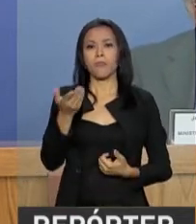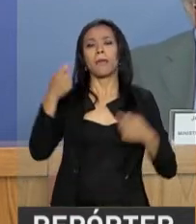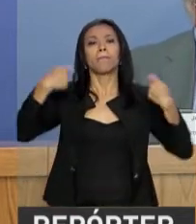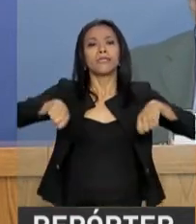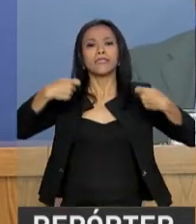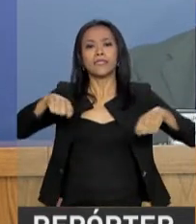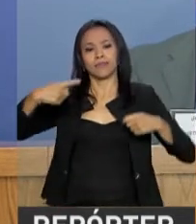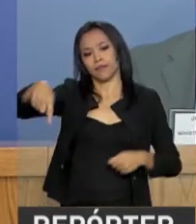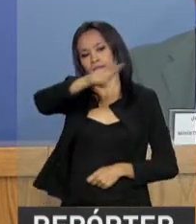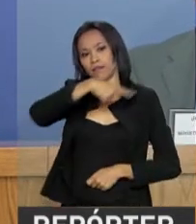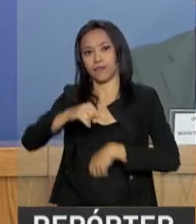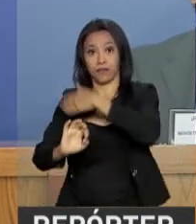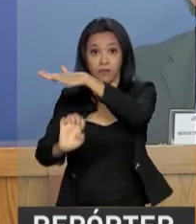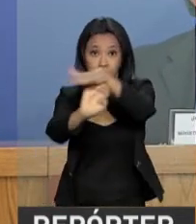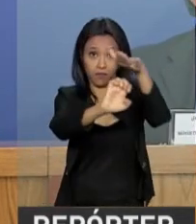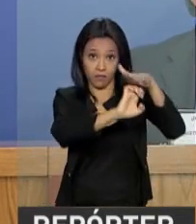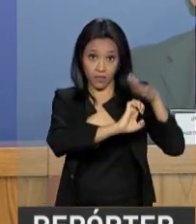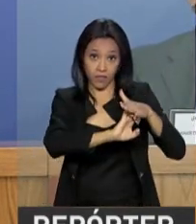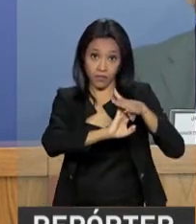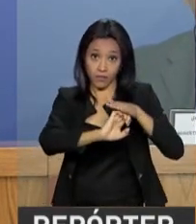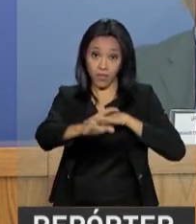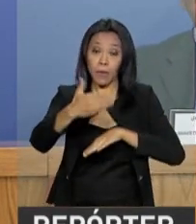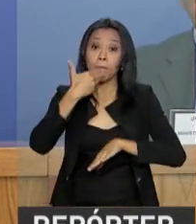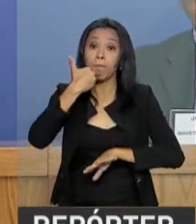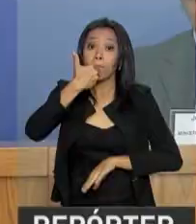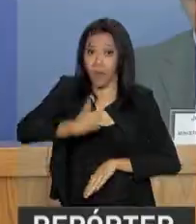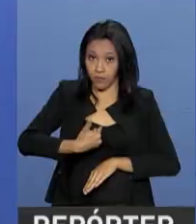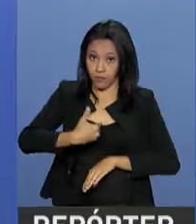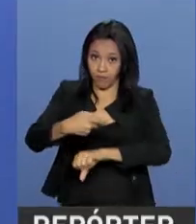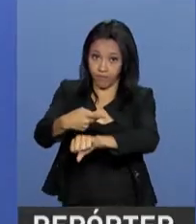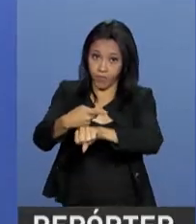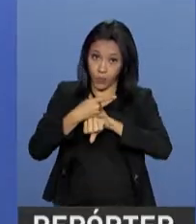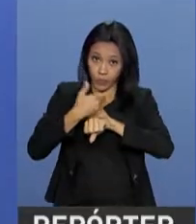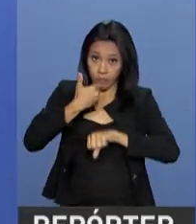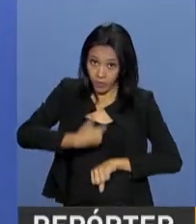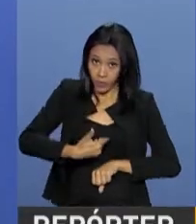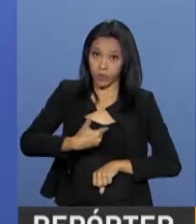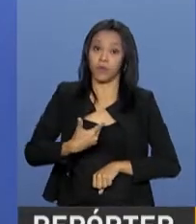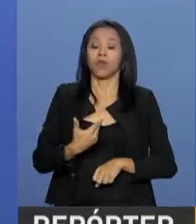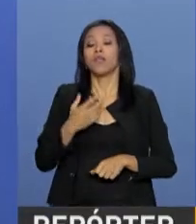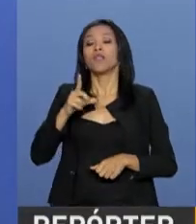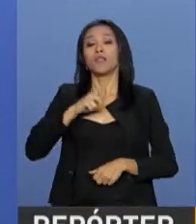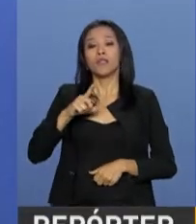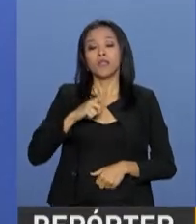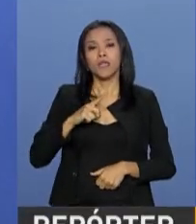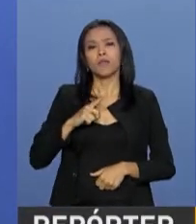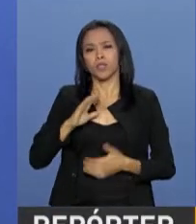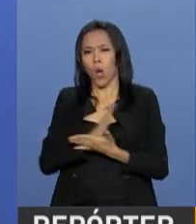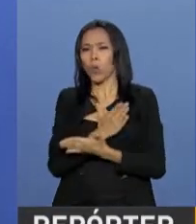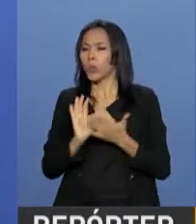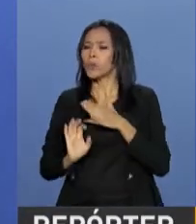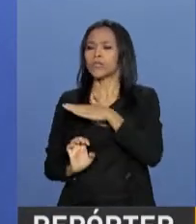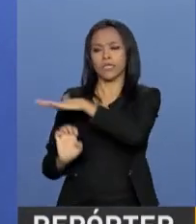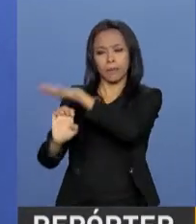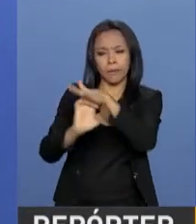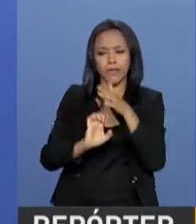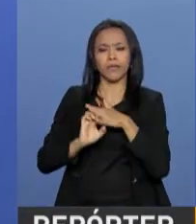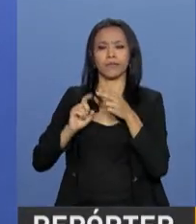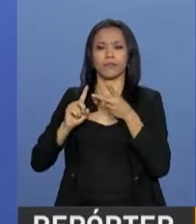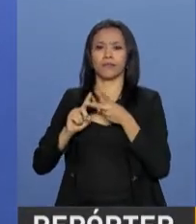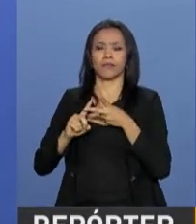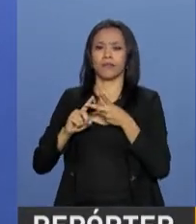as concessionárias entrem com o pedido é nós temos a sinalização de algumas concessionárias rodoviárias